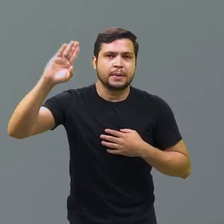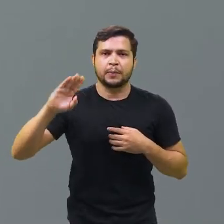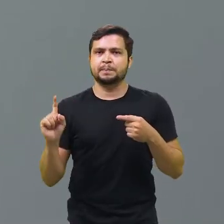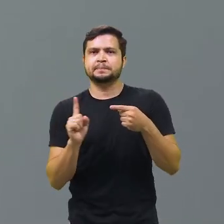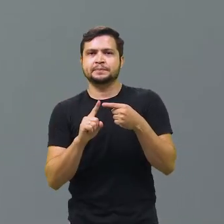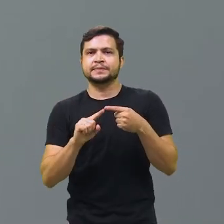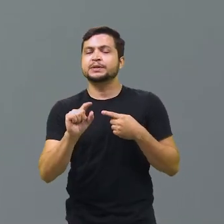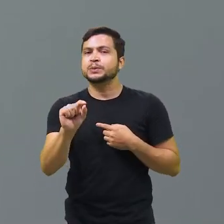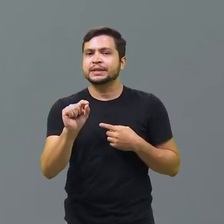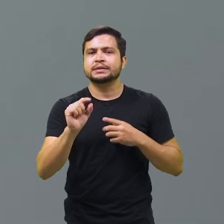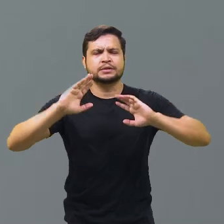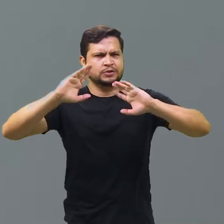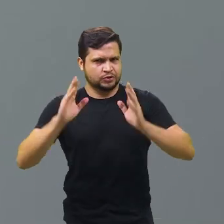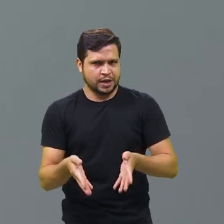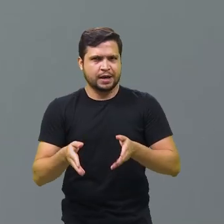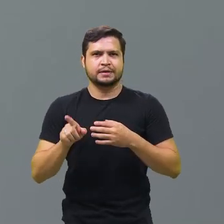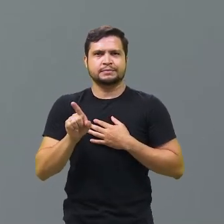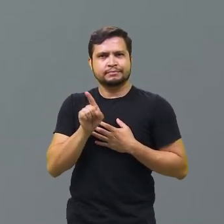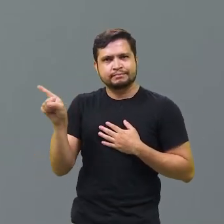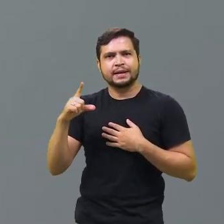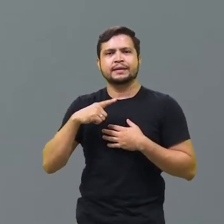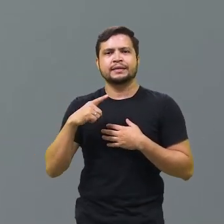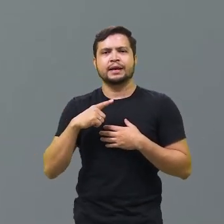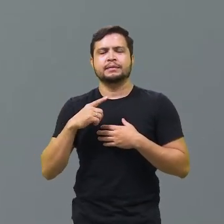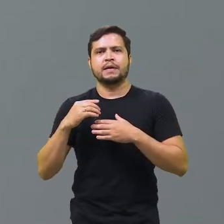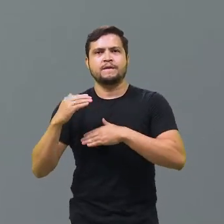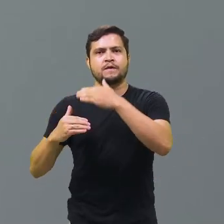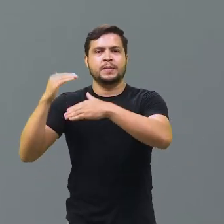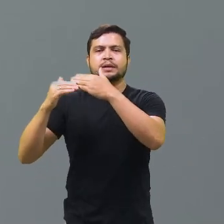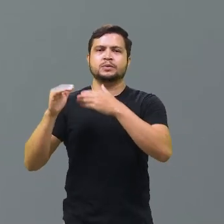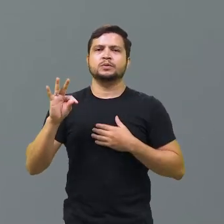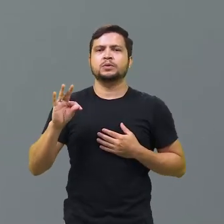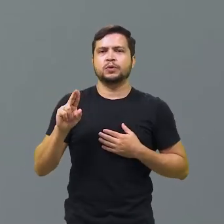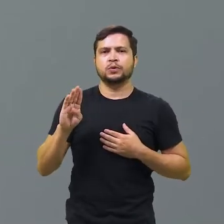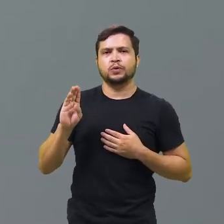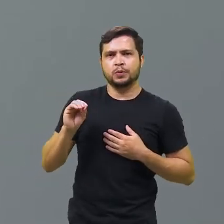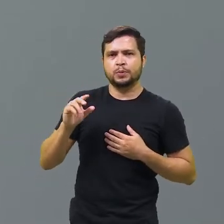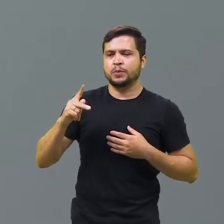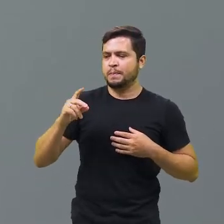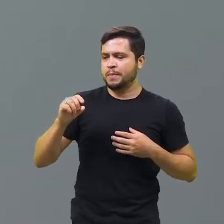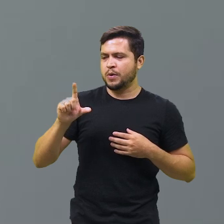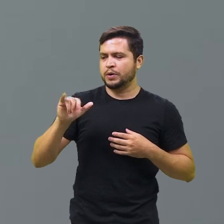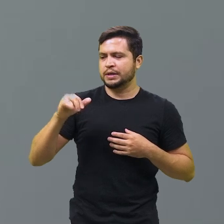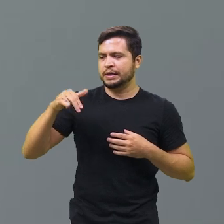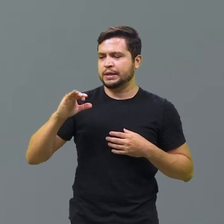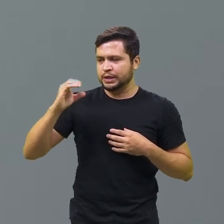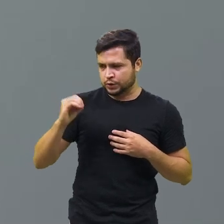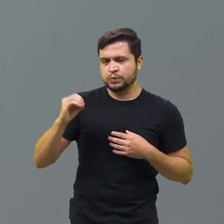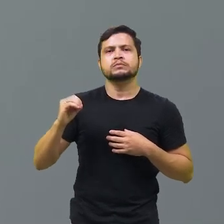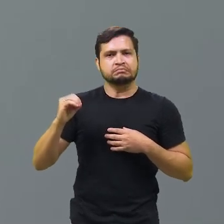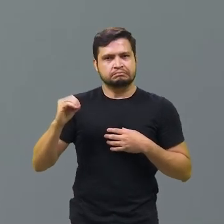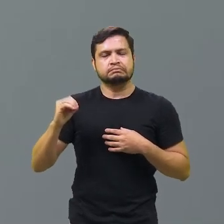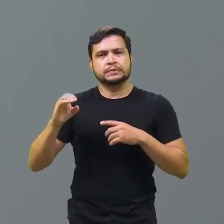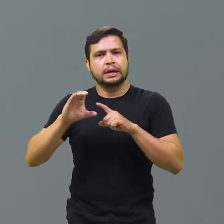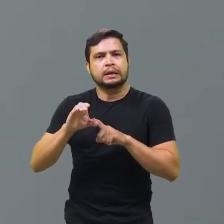é o fato de já possuírem o desenvolvimento do tubo polínico, que é uma estrutura fantástica, que nos traz aí uma independência do ambiente